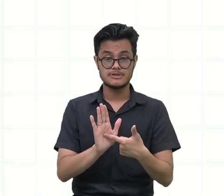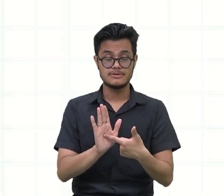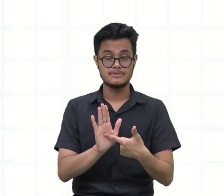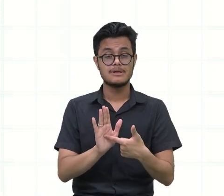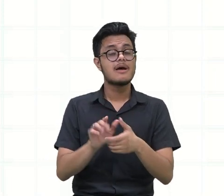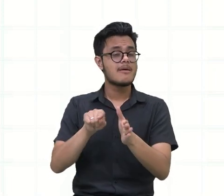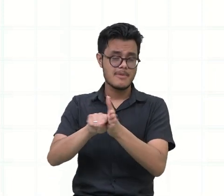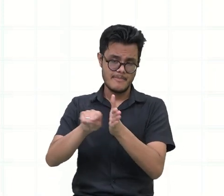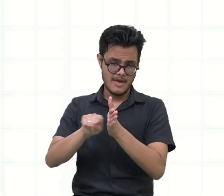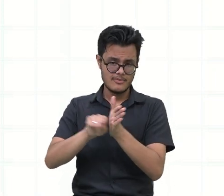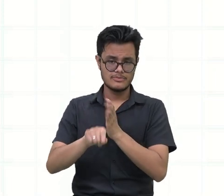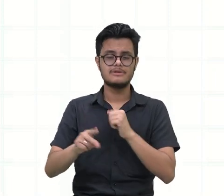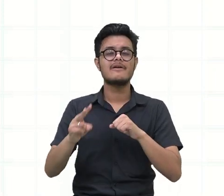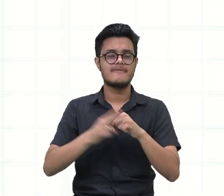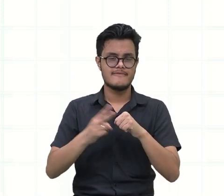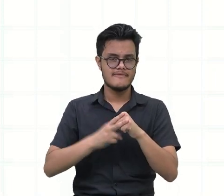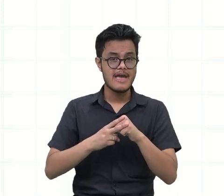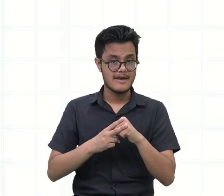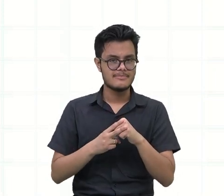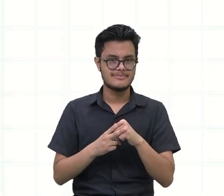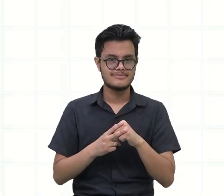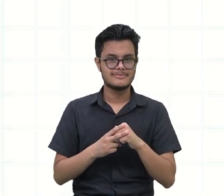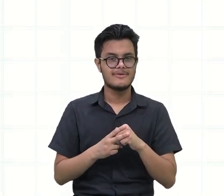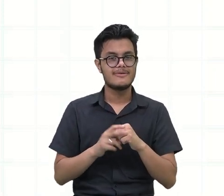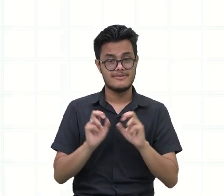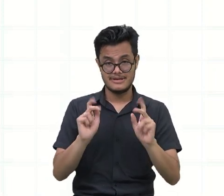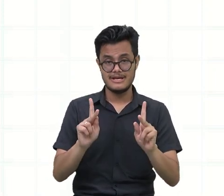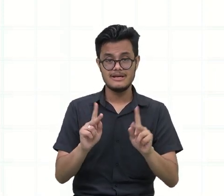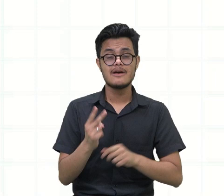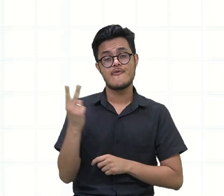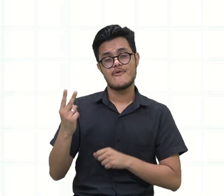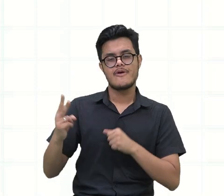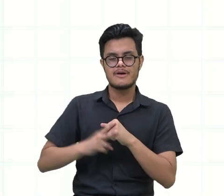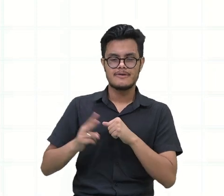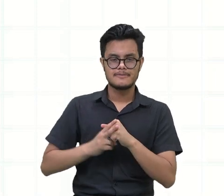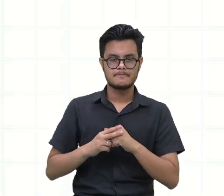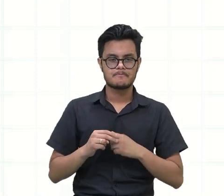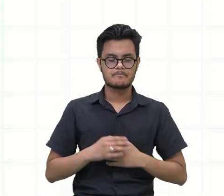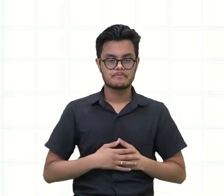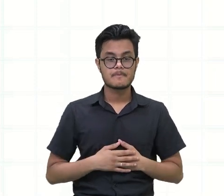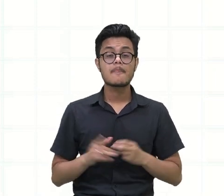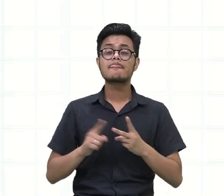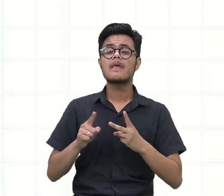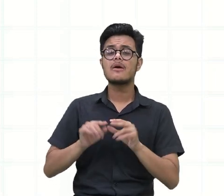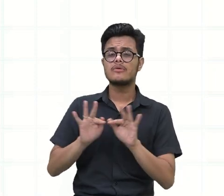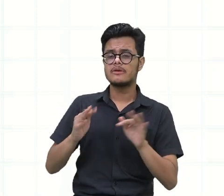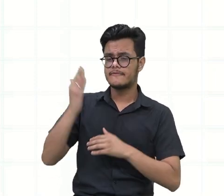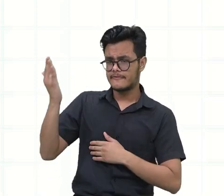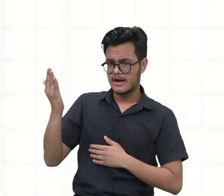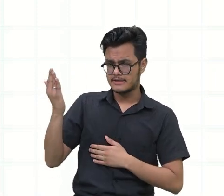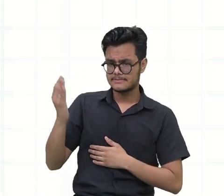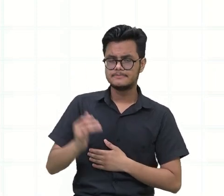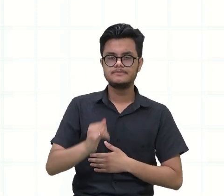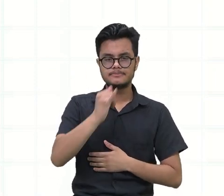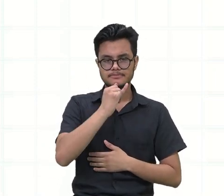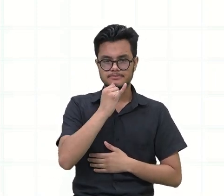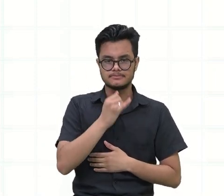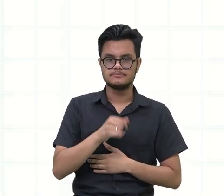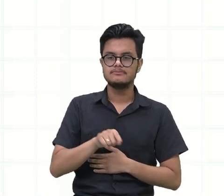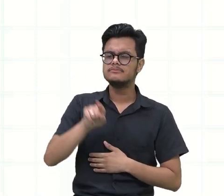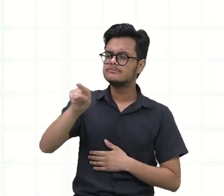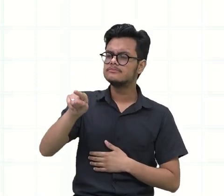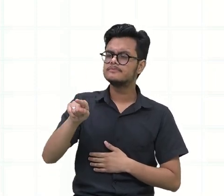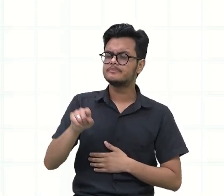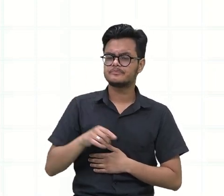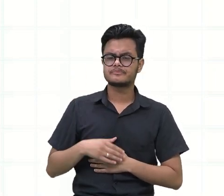uma interrogação de maneira indireta. Quero saber se o discurso está feito.